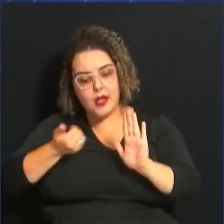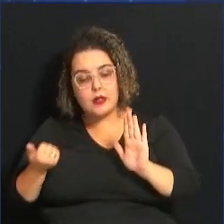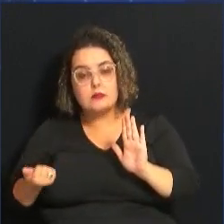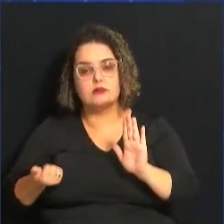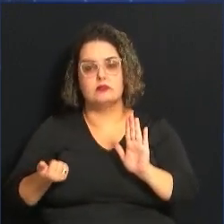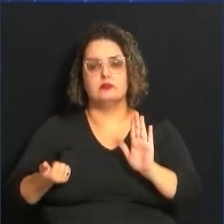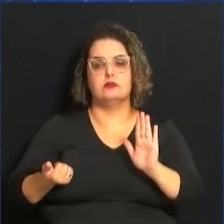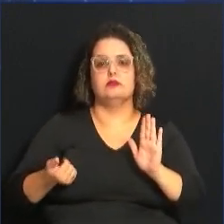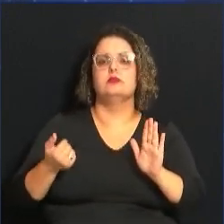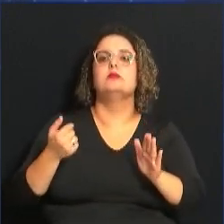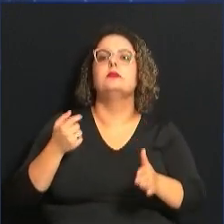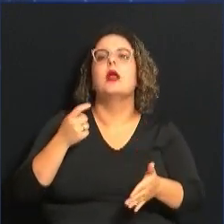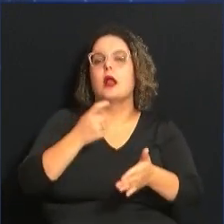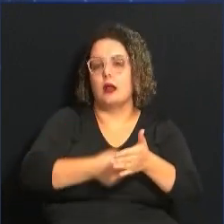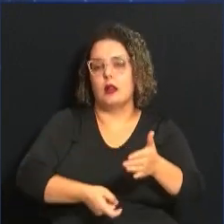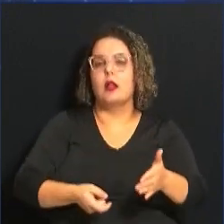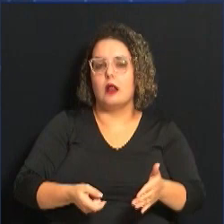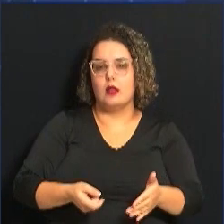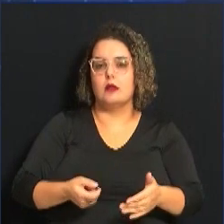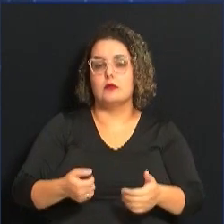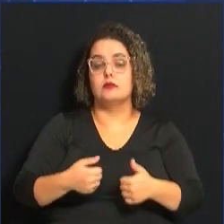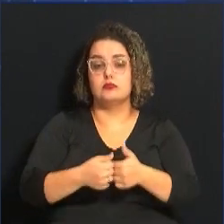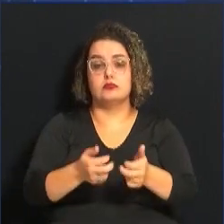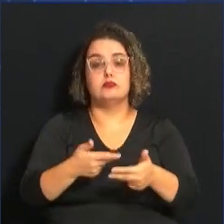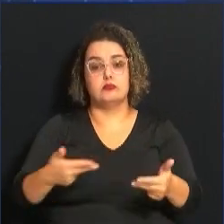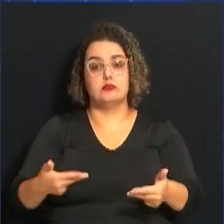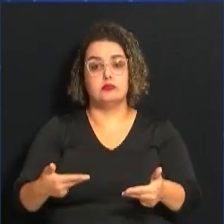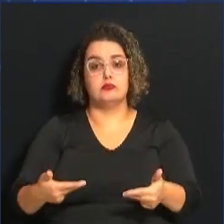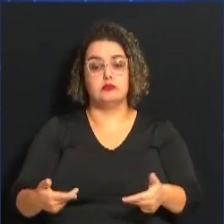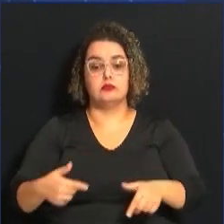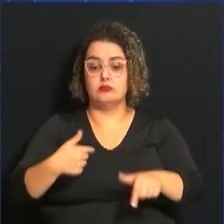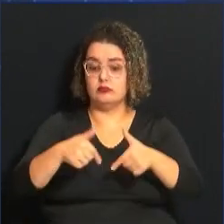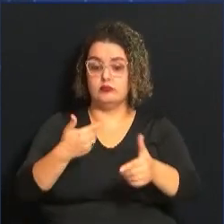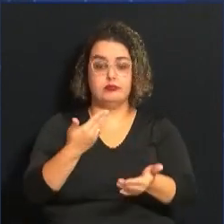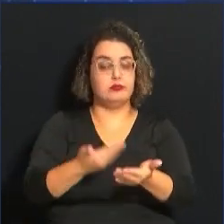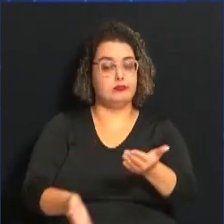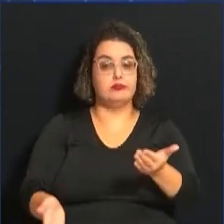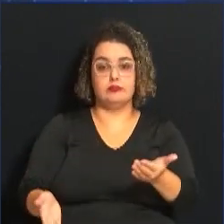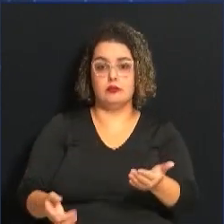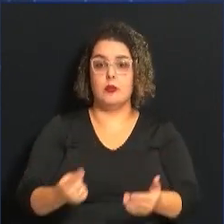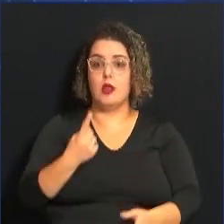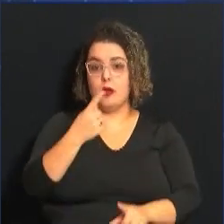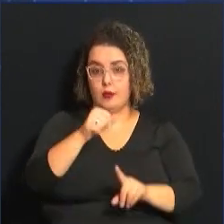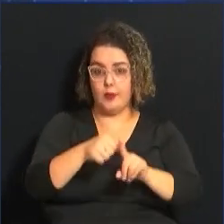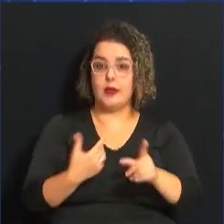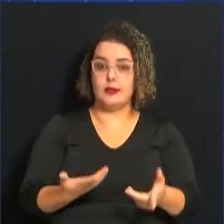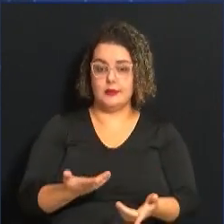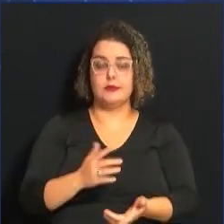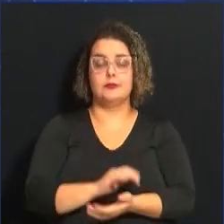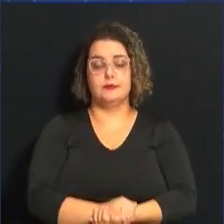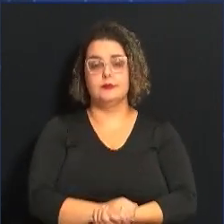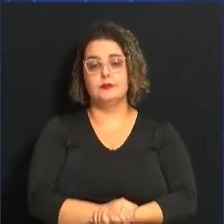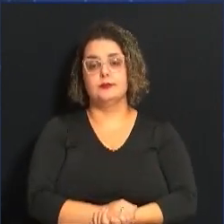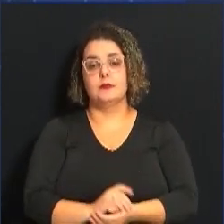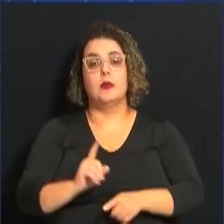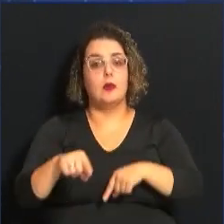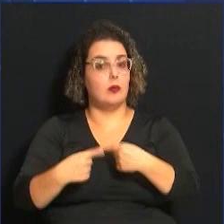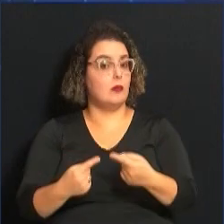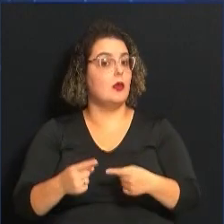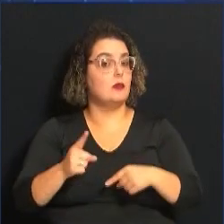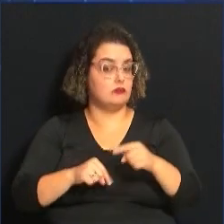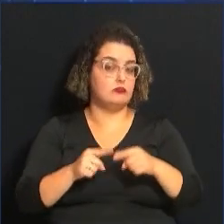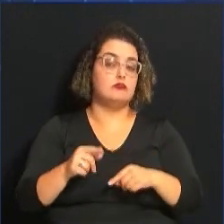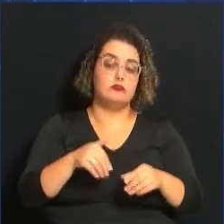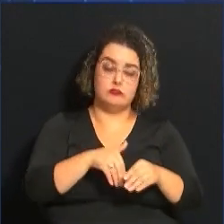de transporte ao trabalhador desempregado há, no mínimo, 1 mês. Outra matéria que será votada